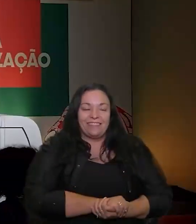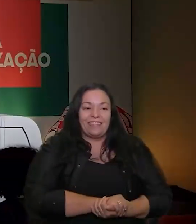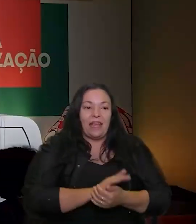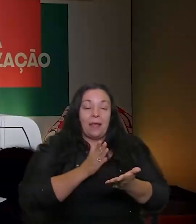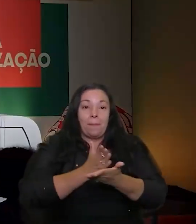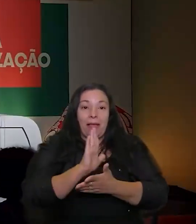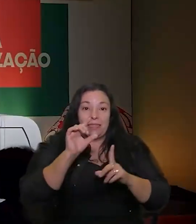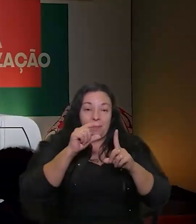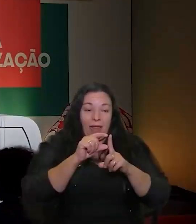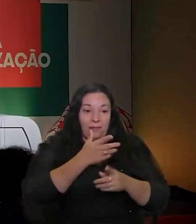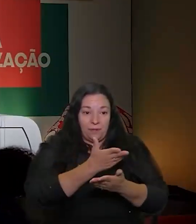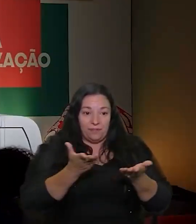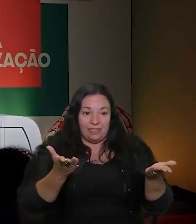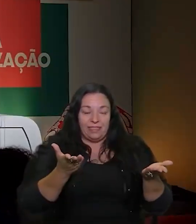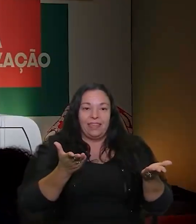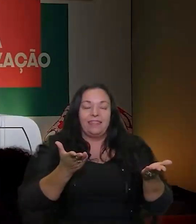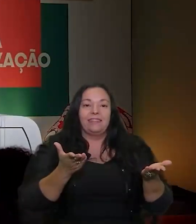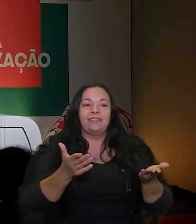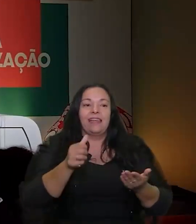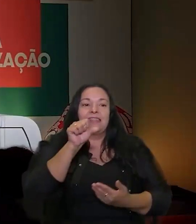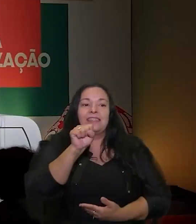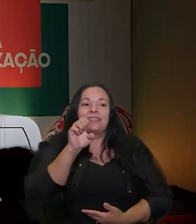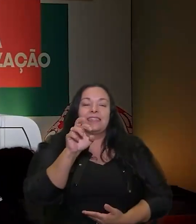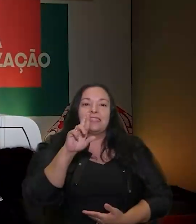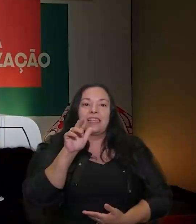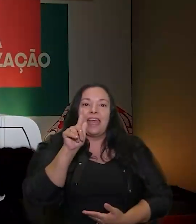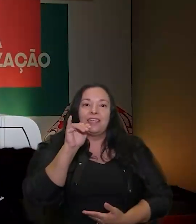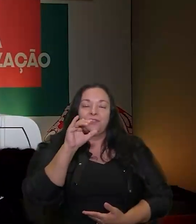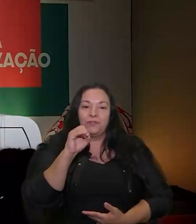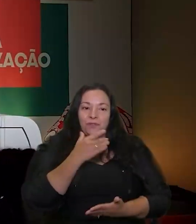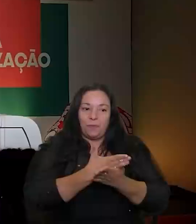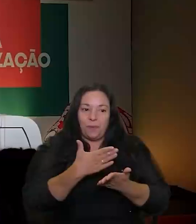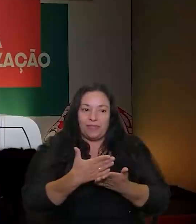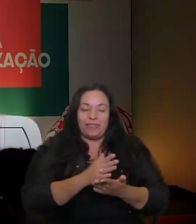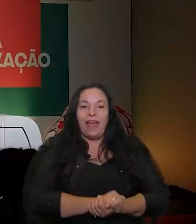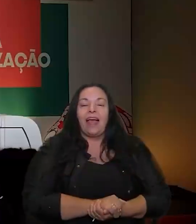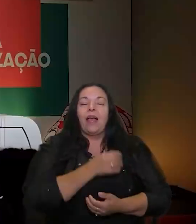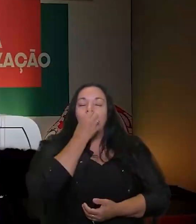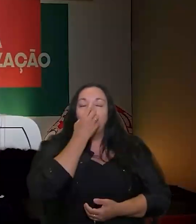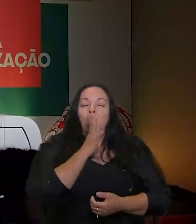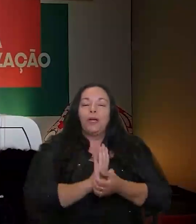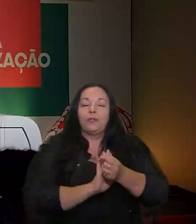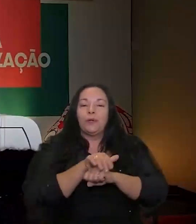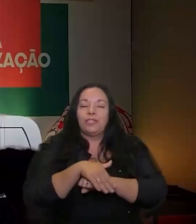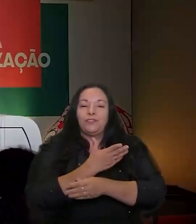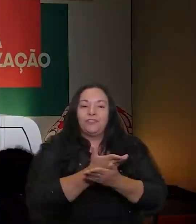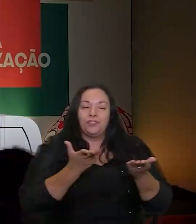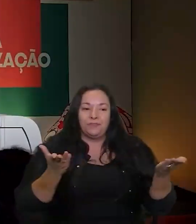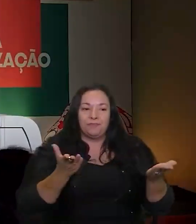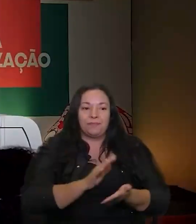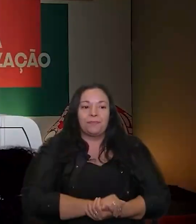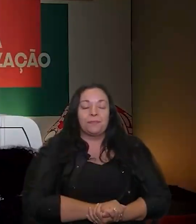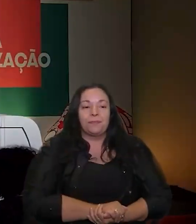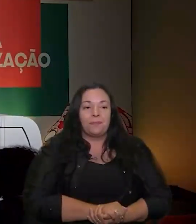Cibele Tenório, uma mulher negra de cabelos longos cacheados de tons diferentes de castanho, cujo comprimento lhe vai até a cintura. Ela